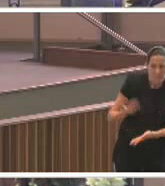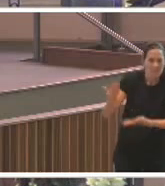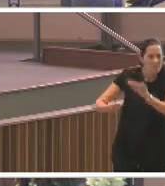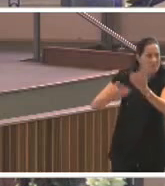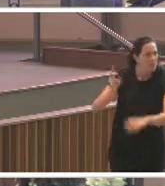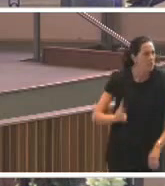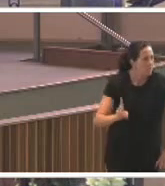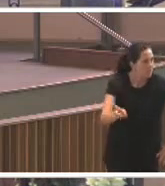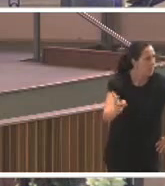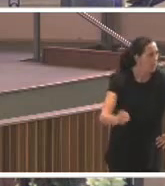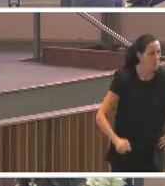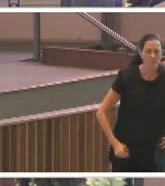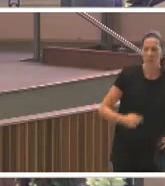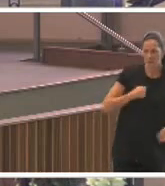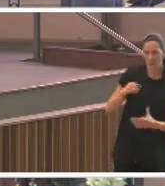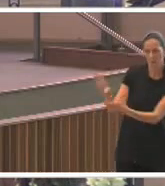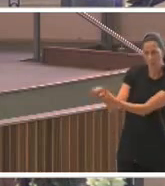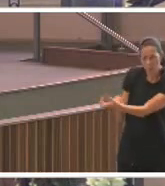servir também.